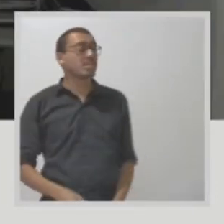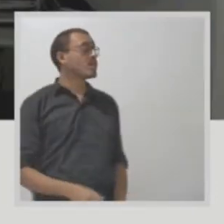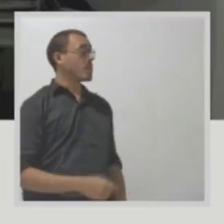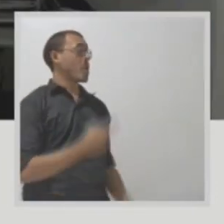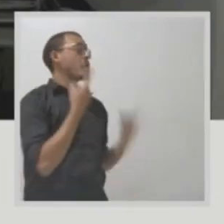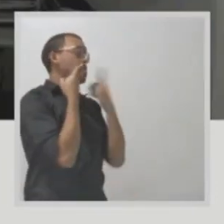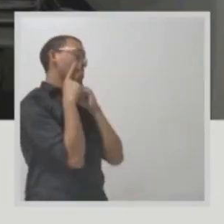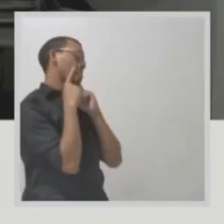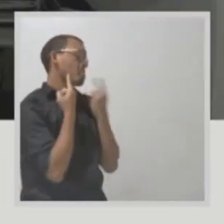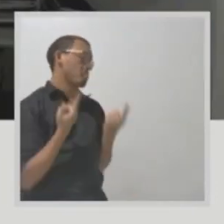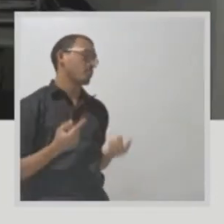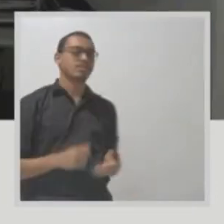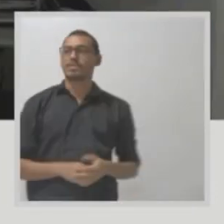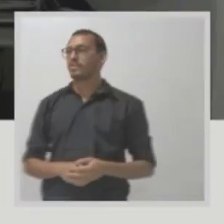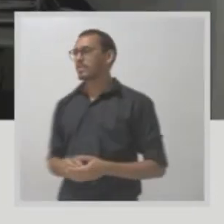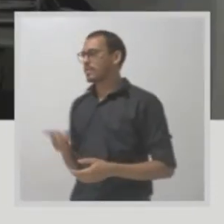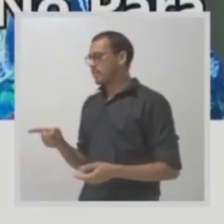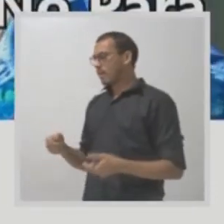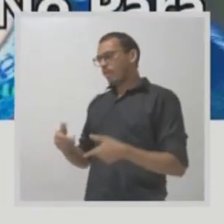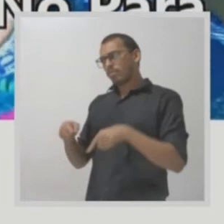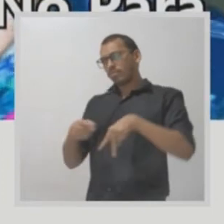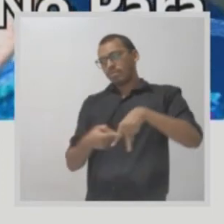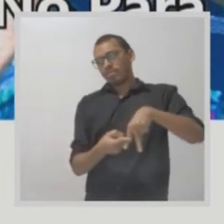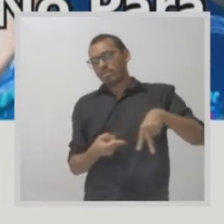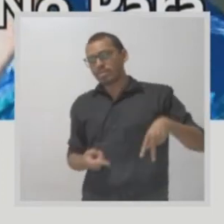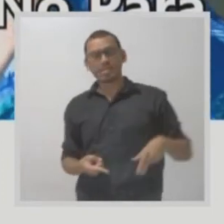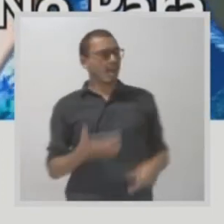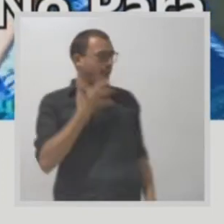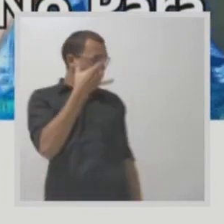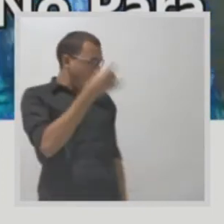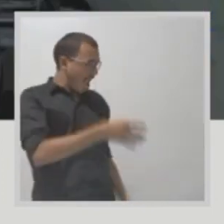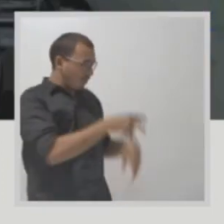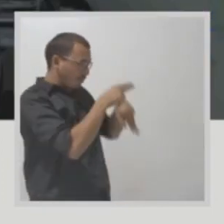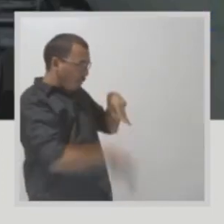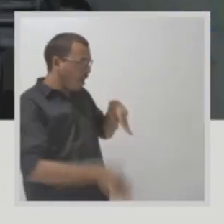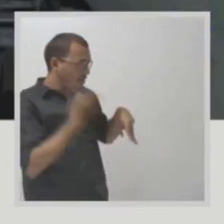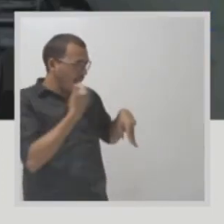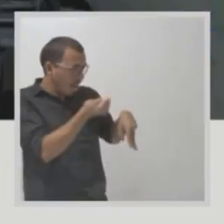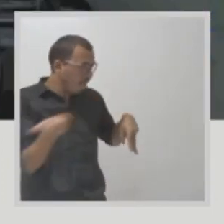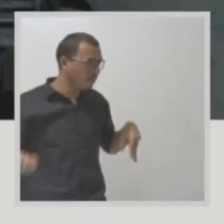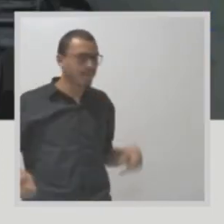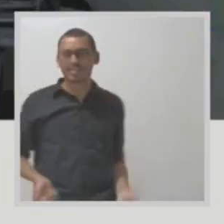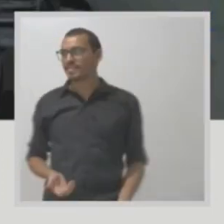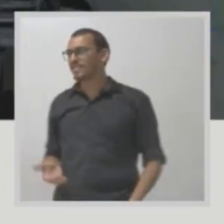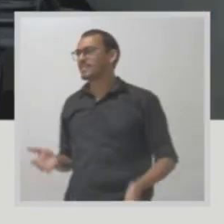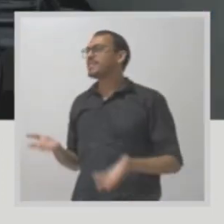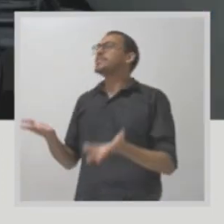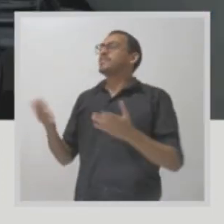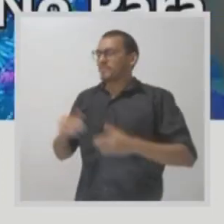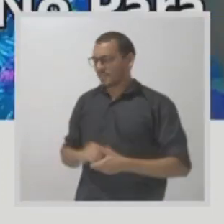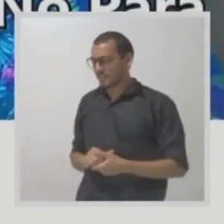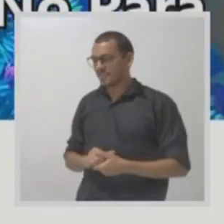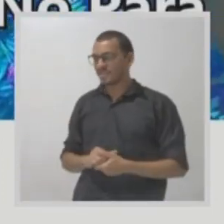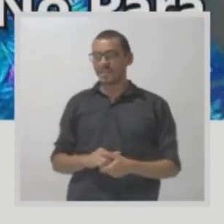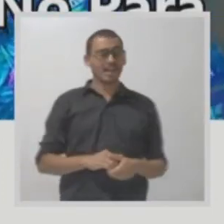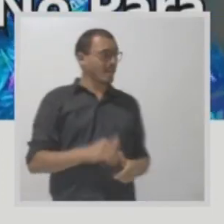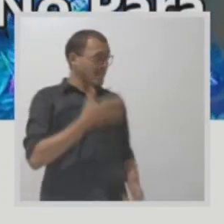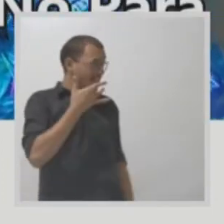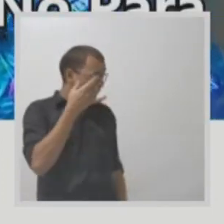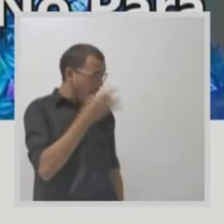choro. Seu short está muito curto. Ega, mano, anda pelada logo. Conhece essa marca de refrigerante?